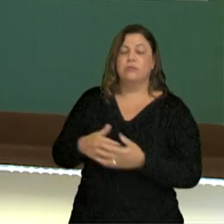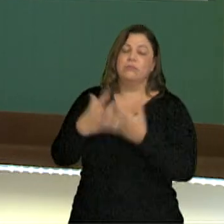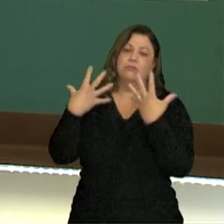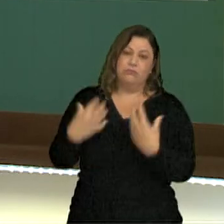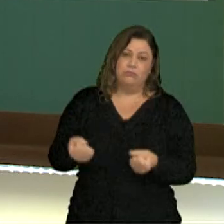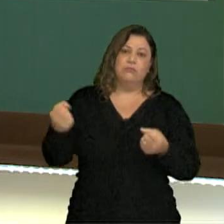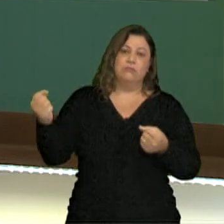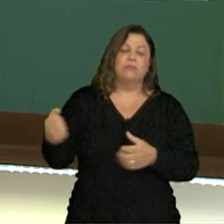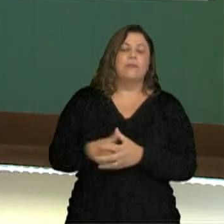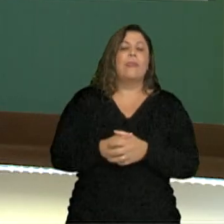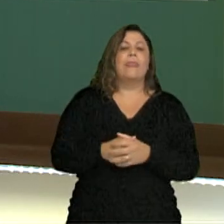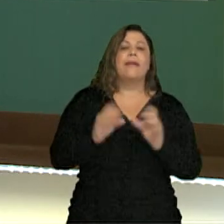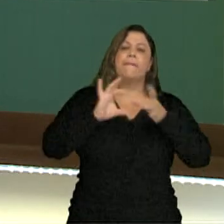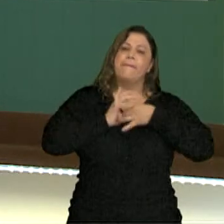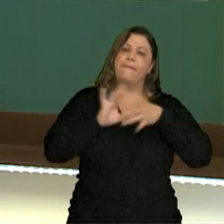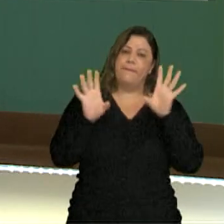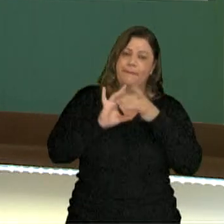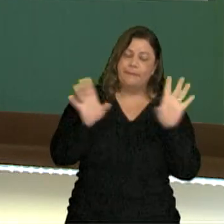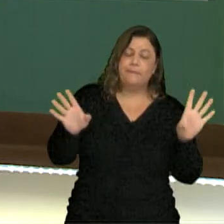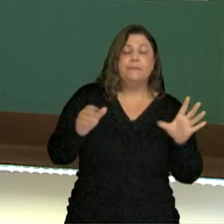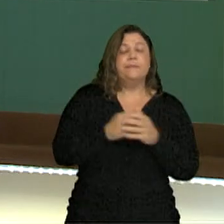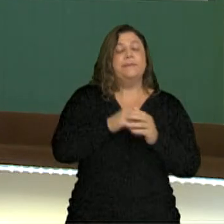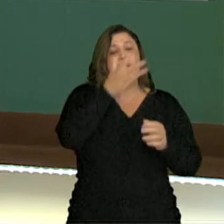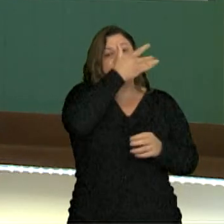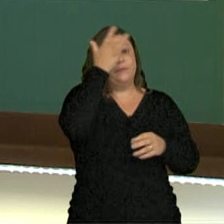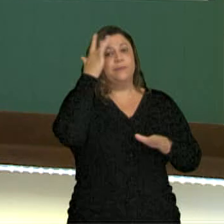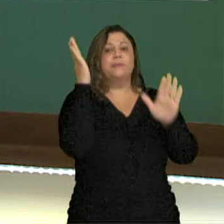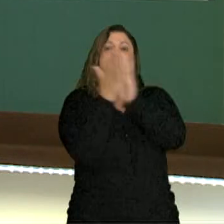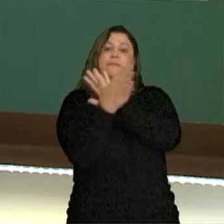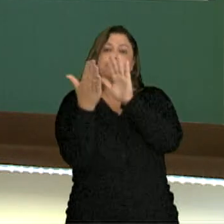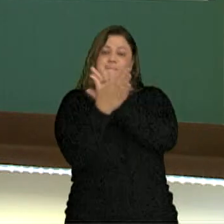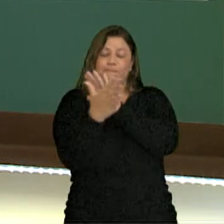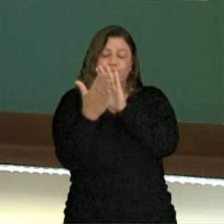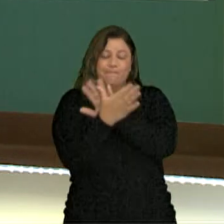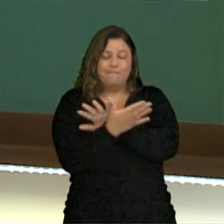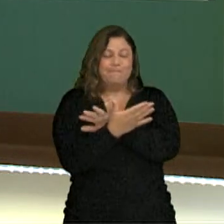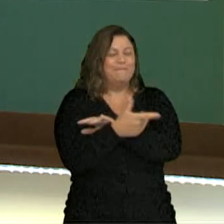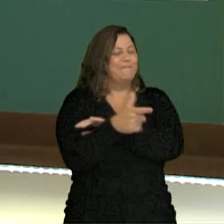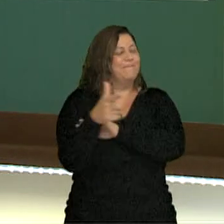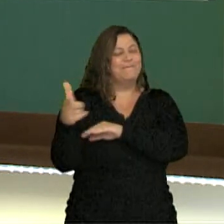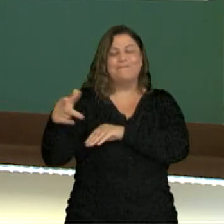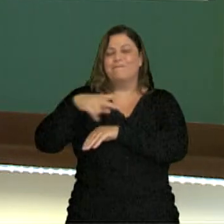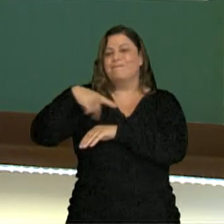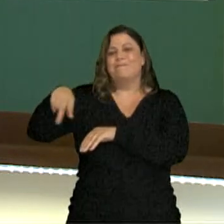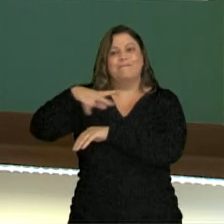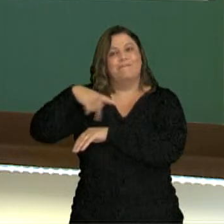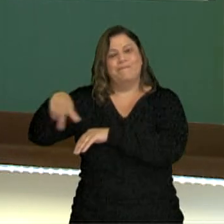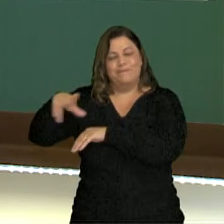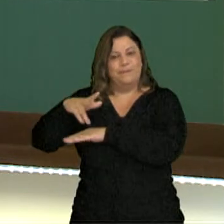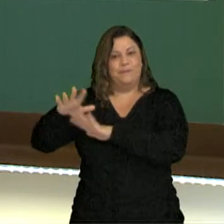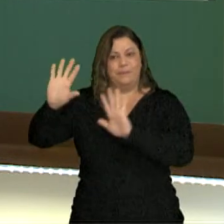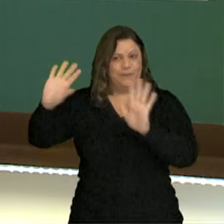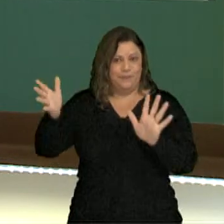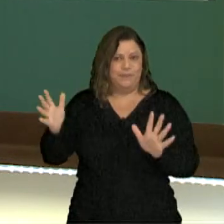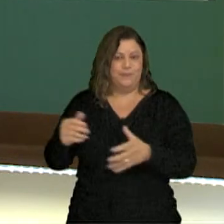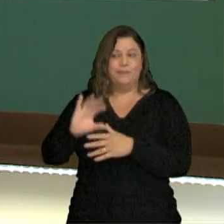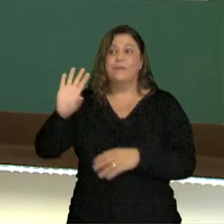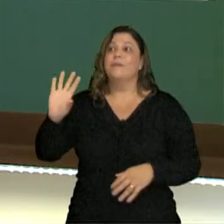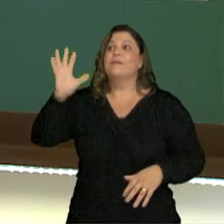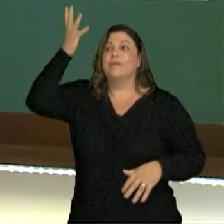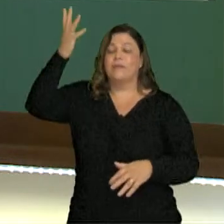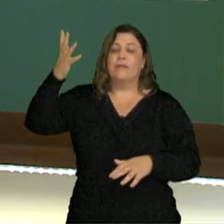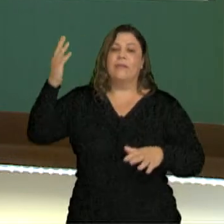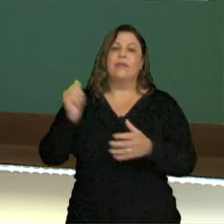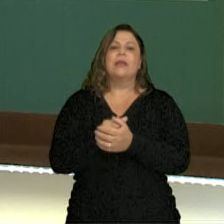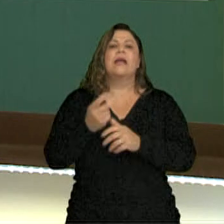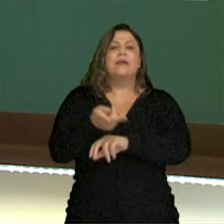aceitam. Então, pessoas que estão buscando refúgio são pessoas que não têm mais um país, porque o país aconteceu alguma coisa, e eles estão